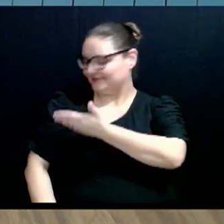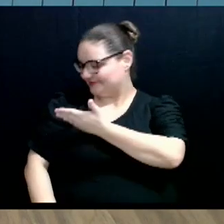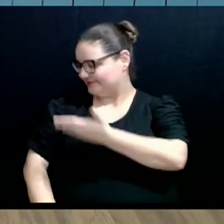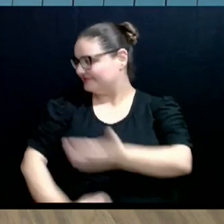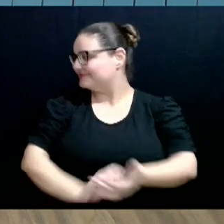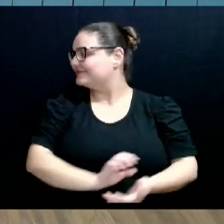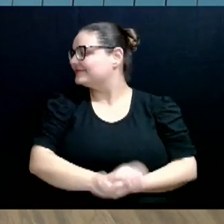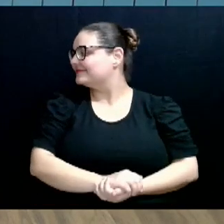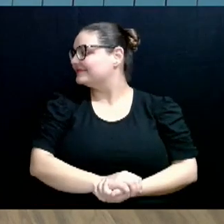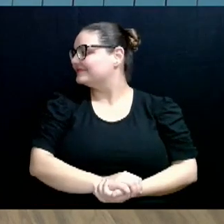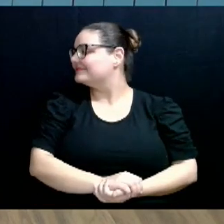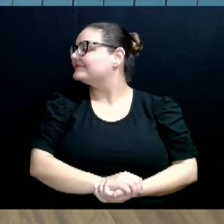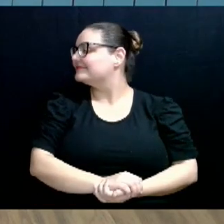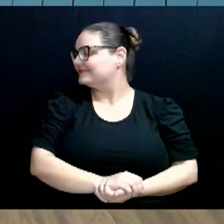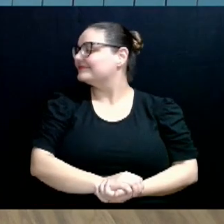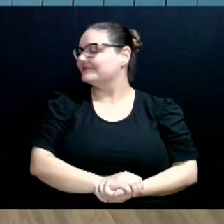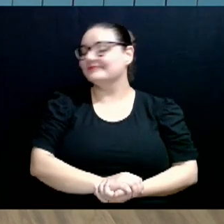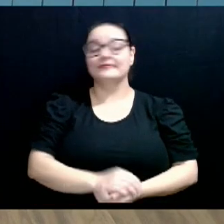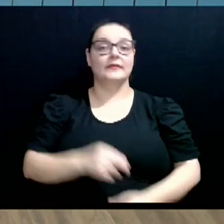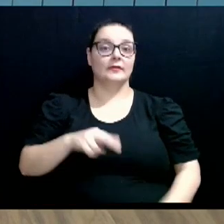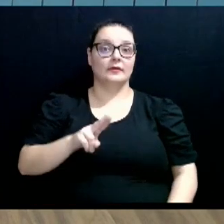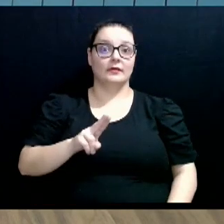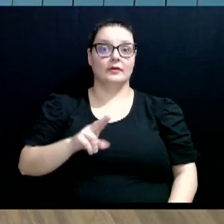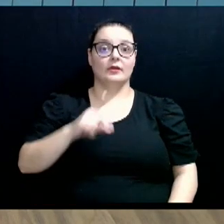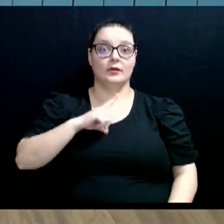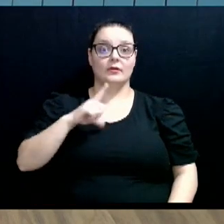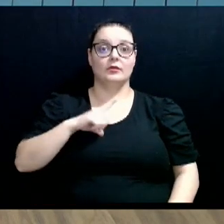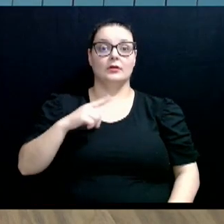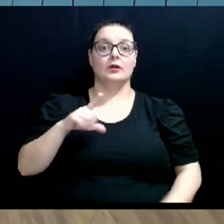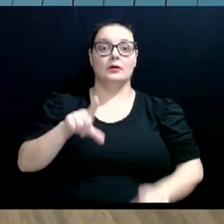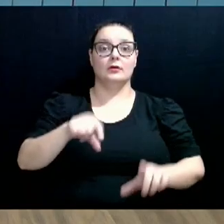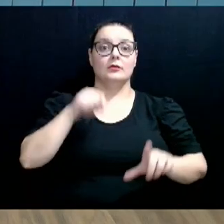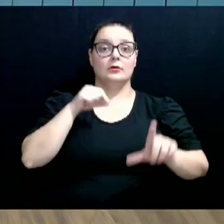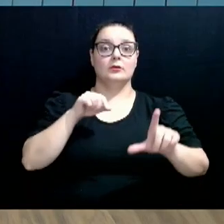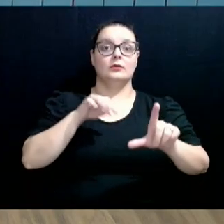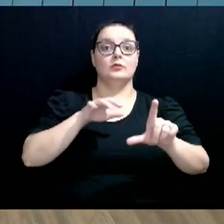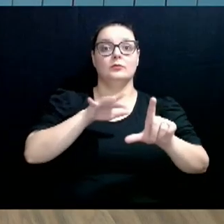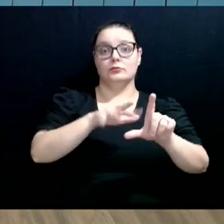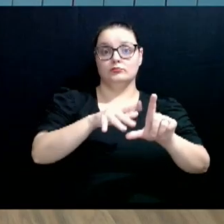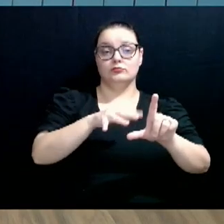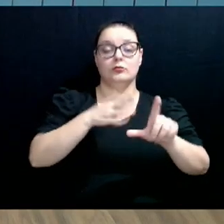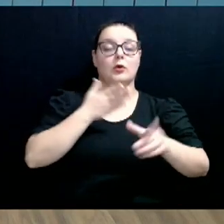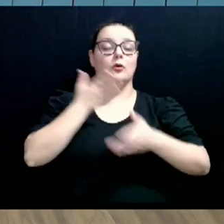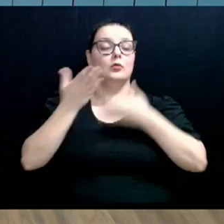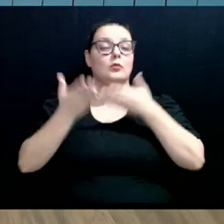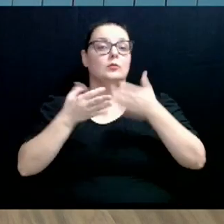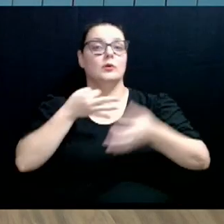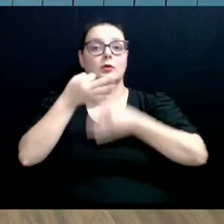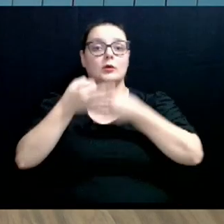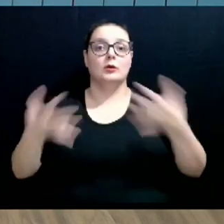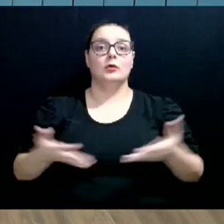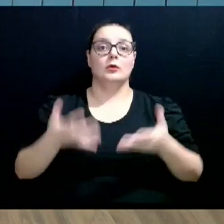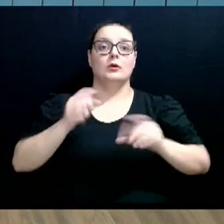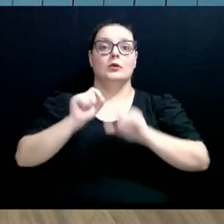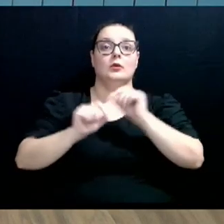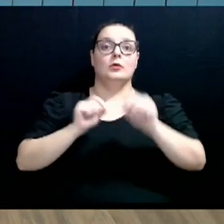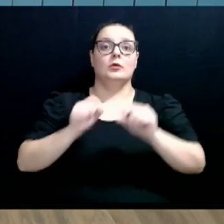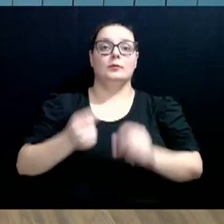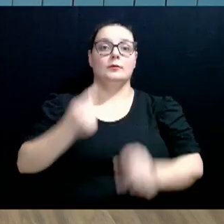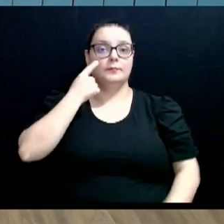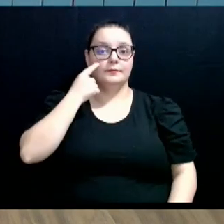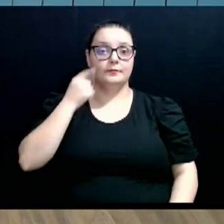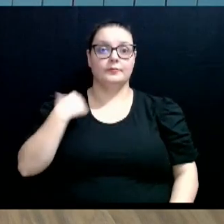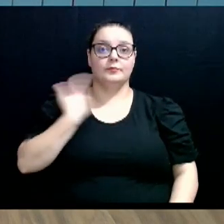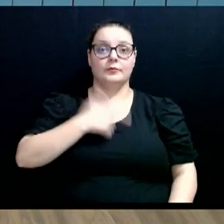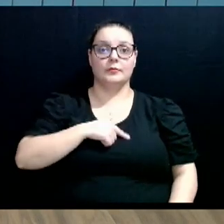978293776. Ou você tem a opção de enviar o seu elogio e uma crítica construtiva, o que você quer assistir aqui no nosso